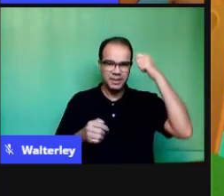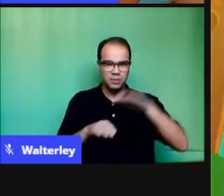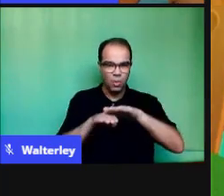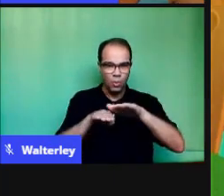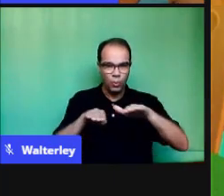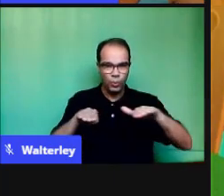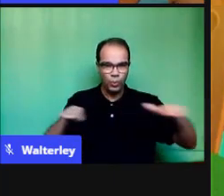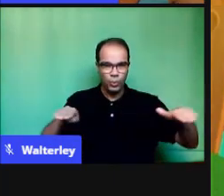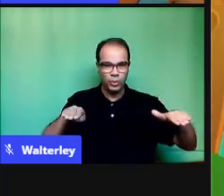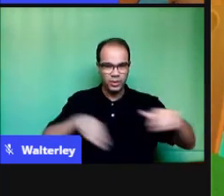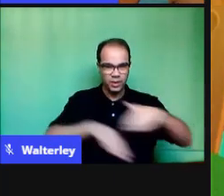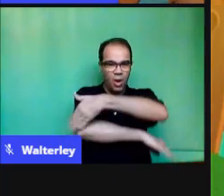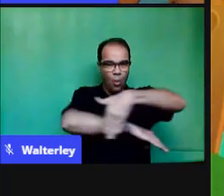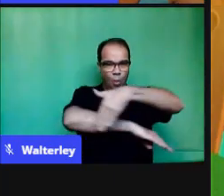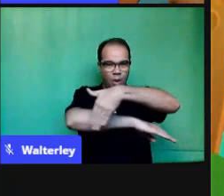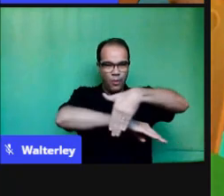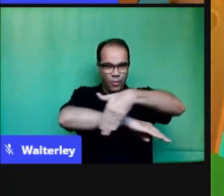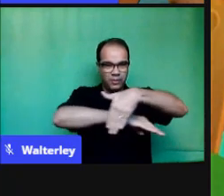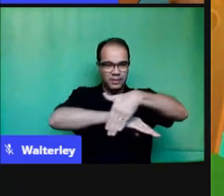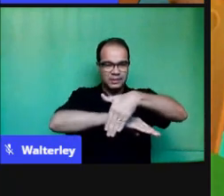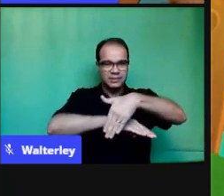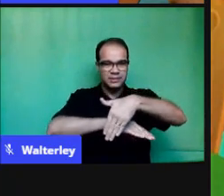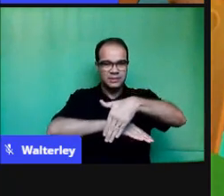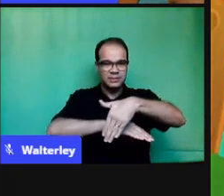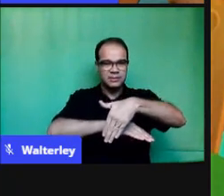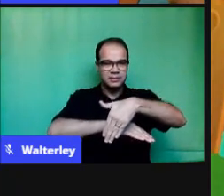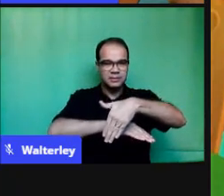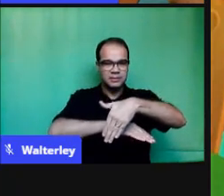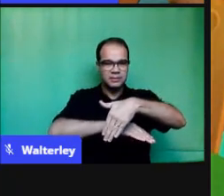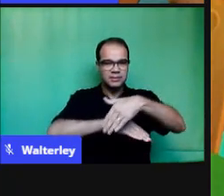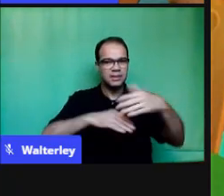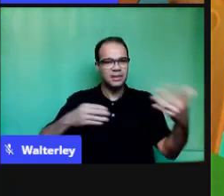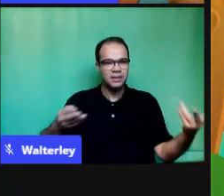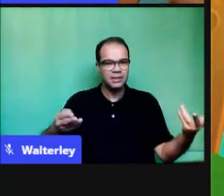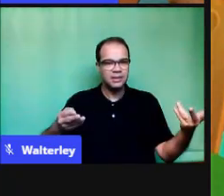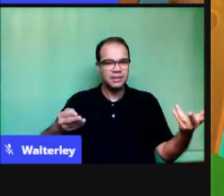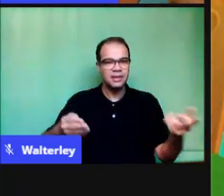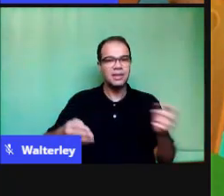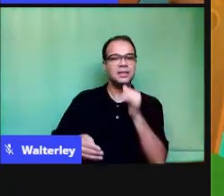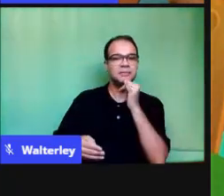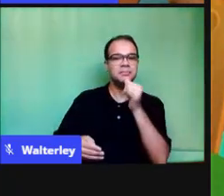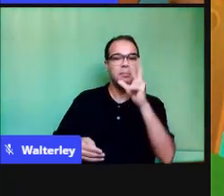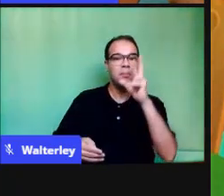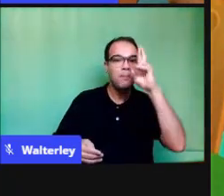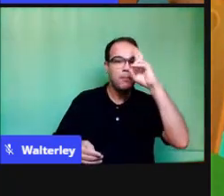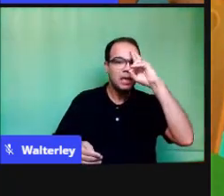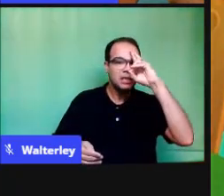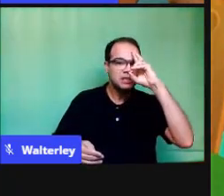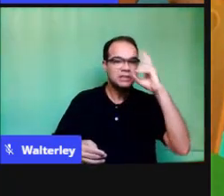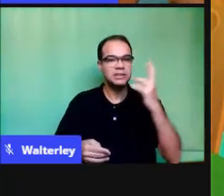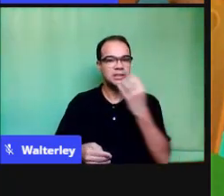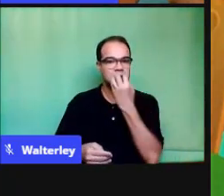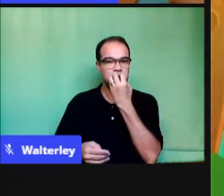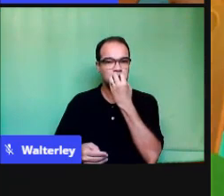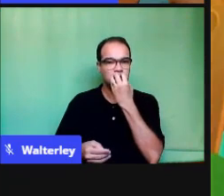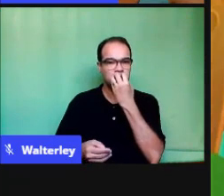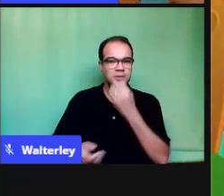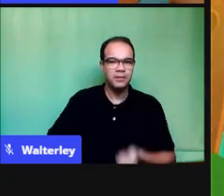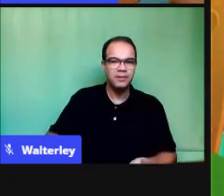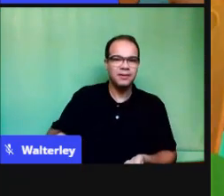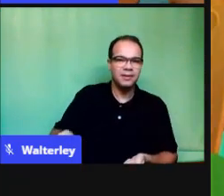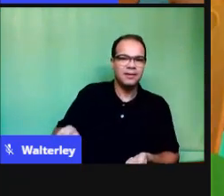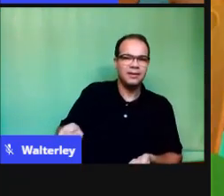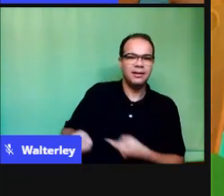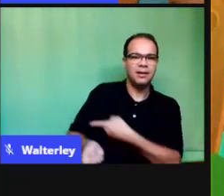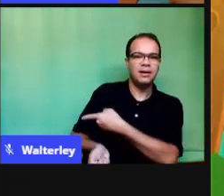né? A gente brinca aqui em Campo Grande, às vezes, meio-dia, o asfalto frita ovo, né? Mas frita também a